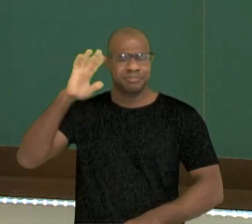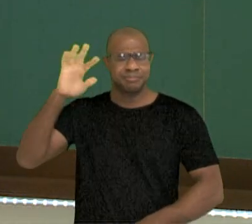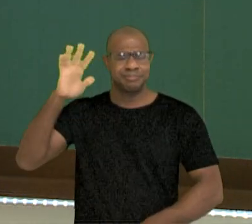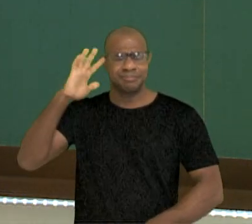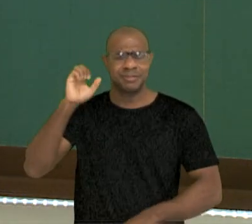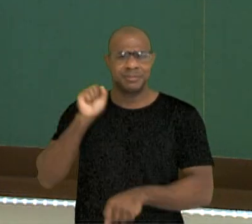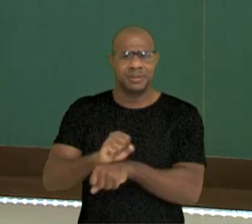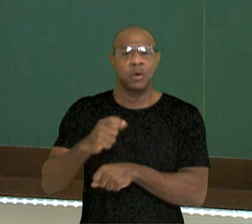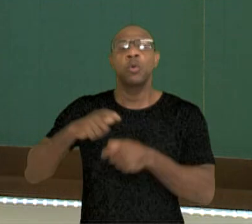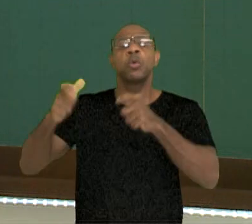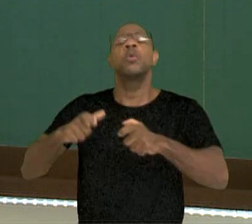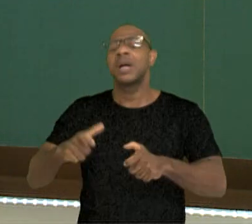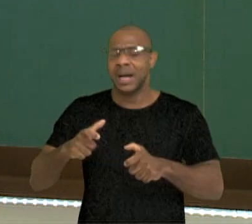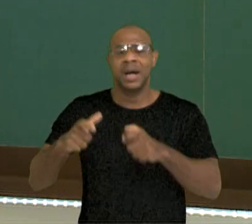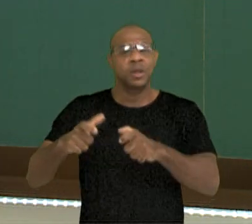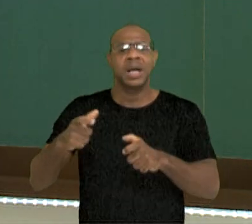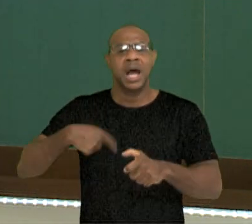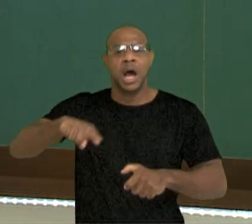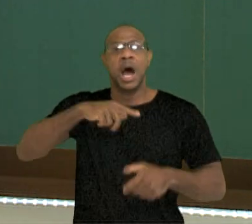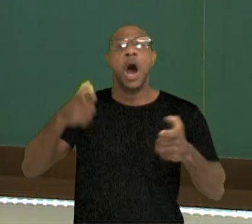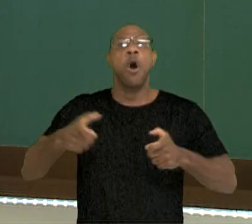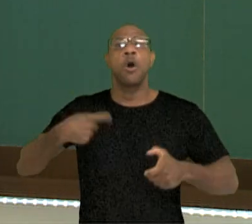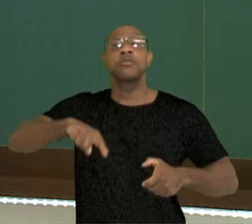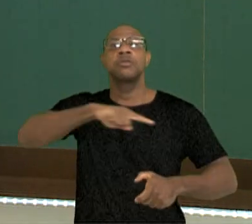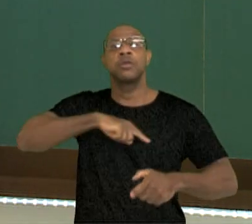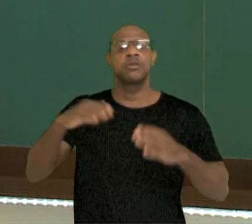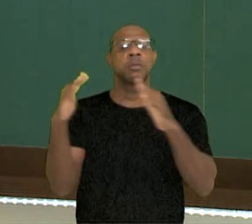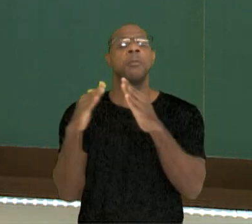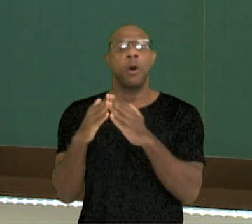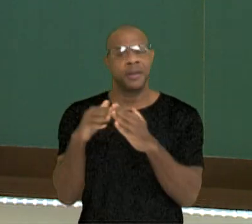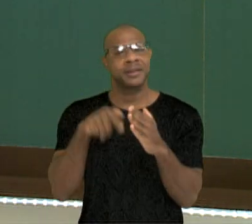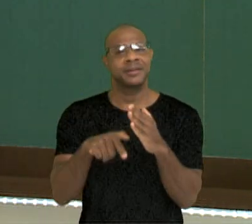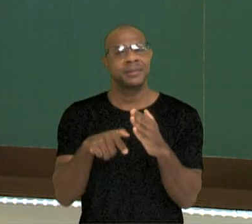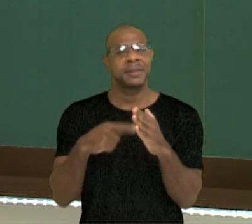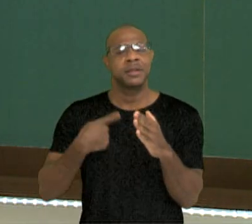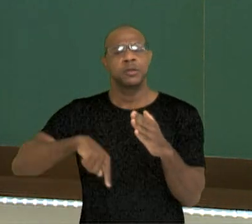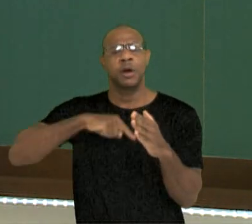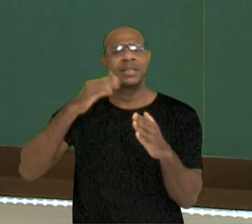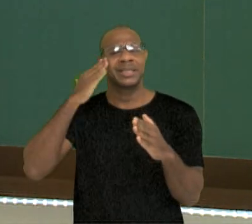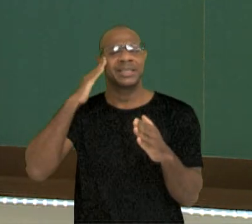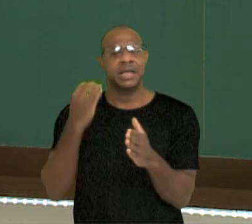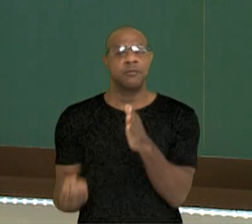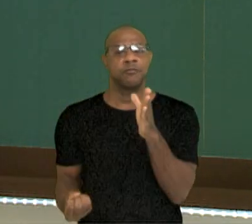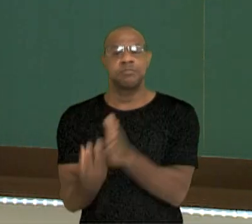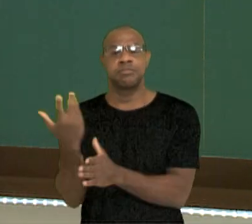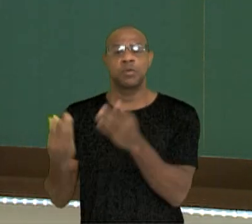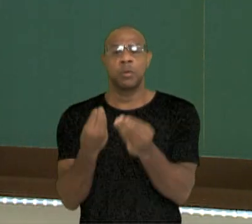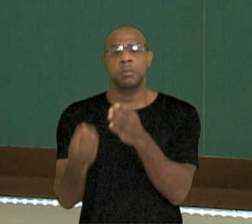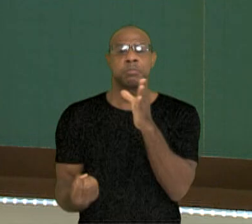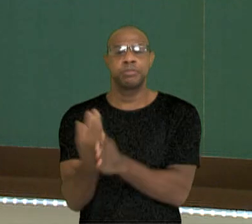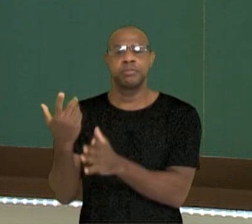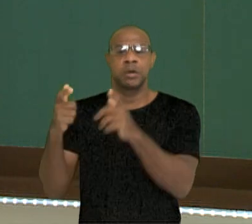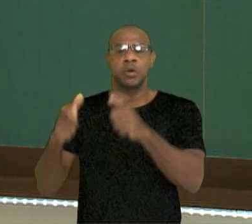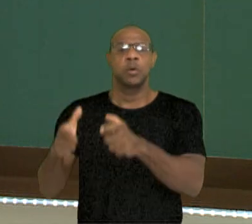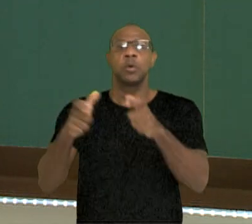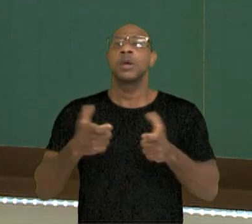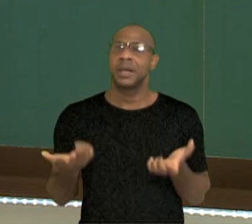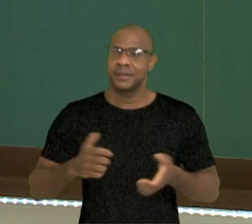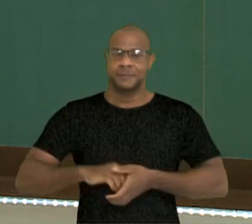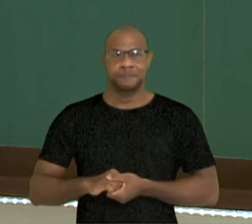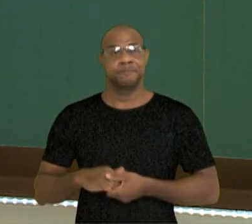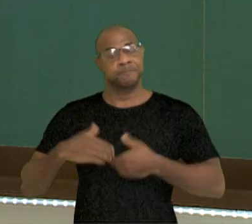de formação do território. Então, que características que nós temos nesse sentido para entender onde nós